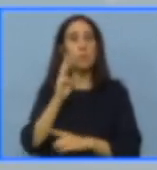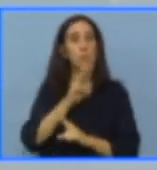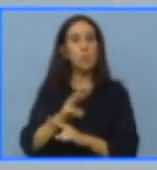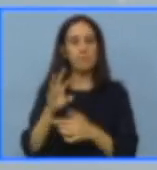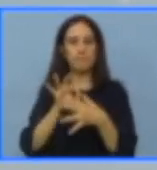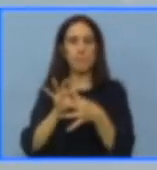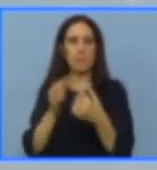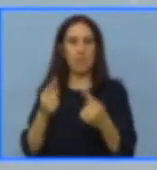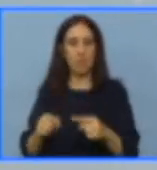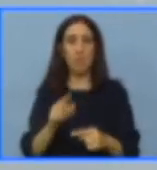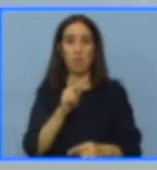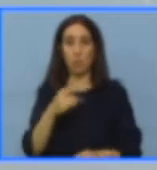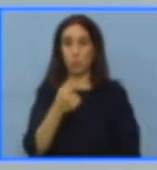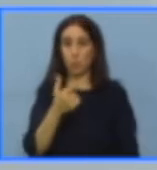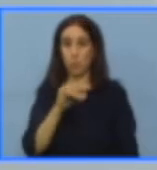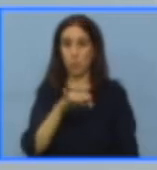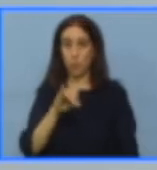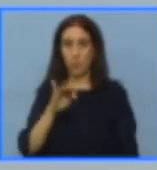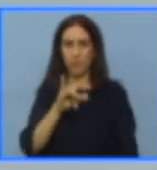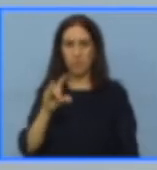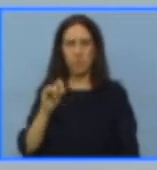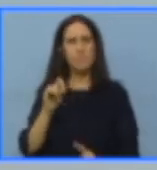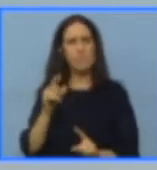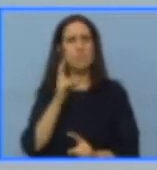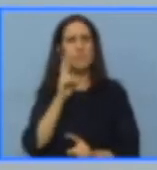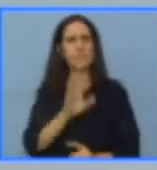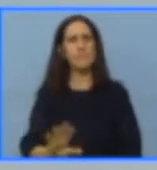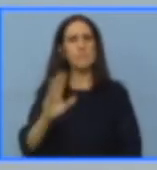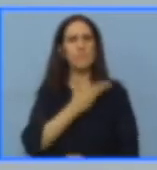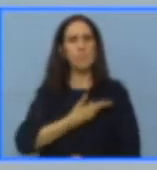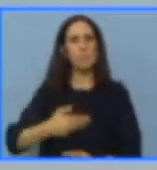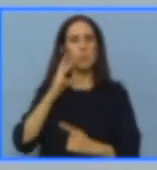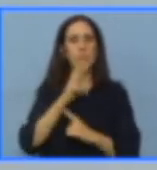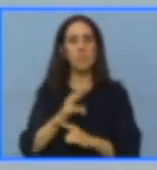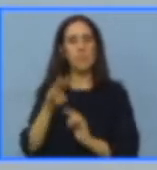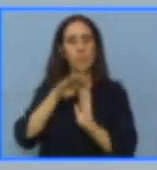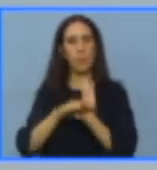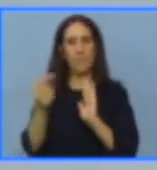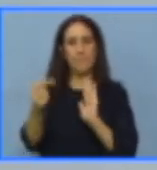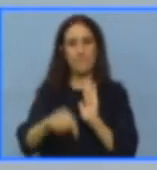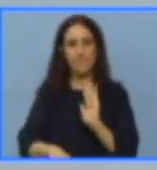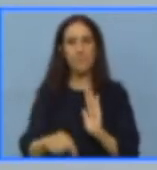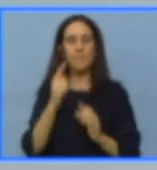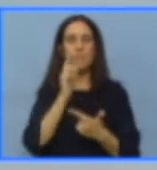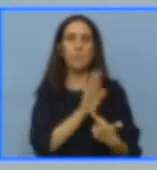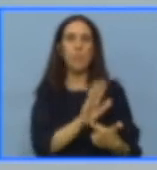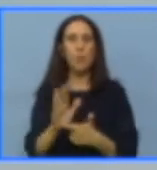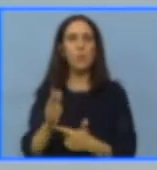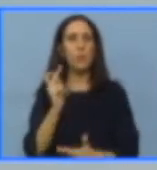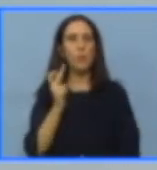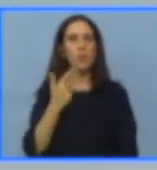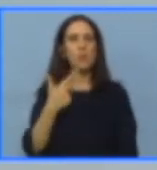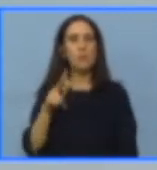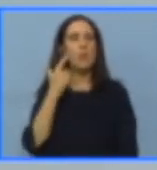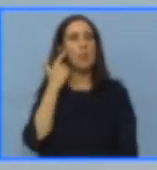Filipe Pimentel, diretor do Museu Nacional de Arte Antiga, está no programa Eclésia para apresentar esta mostra e a relevância que tem no âmbito do centenário